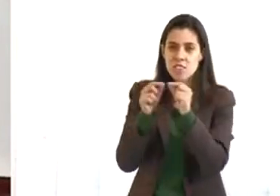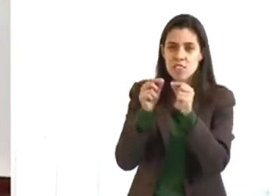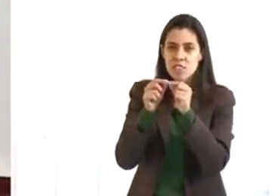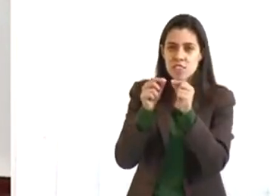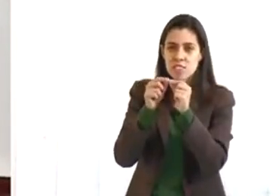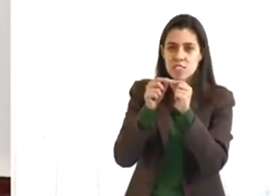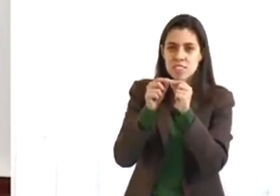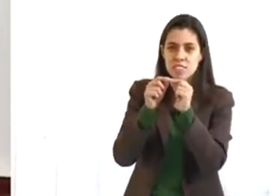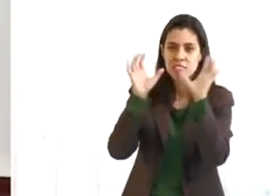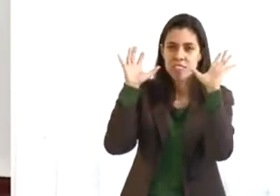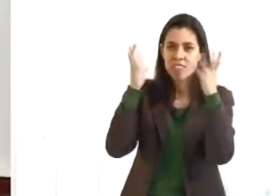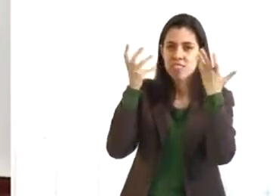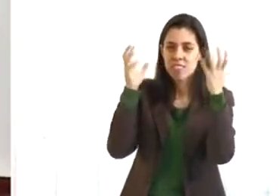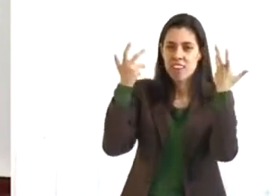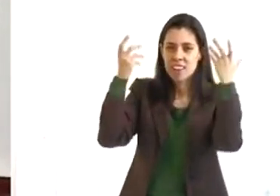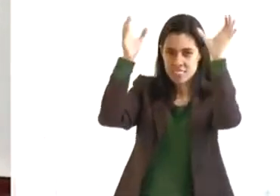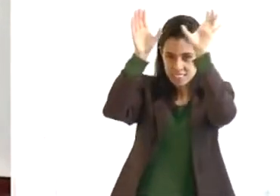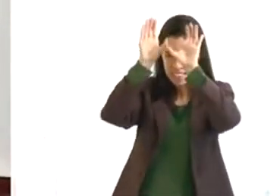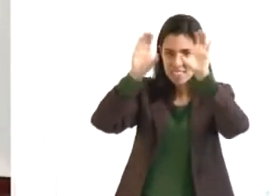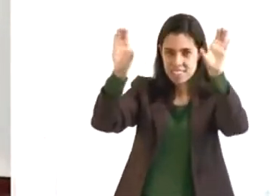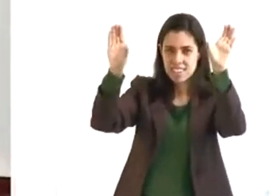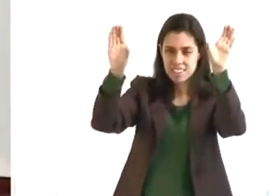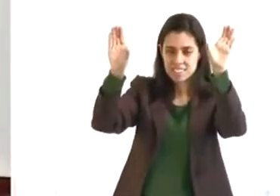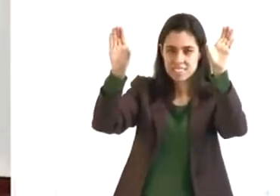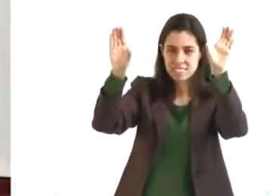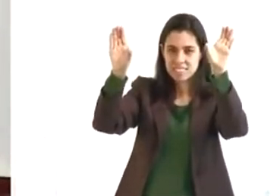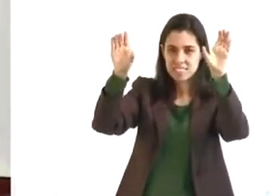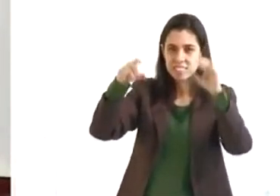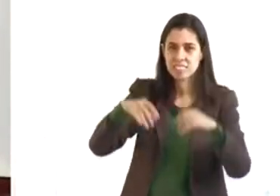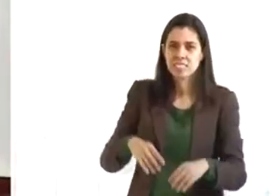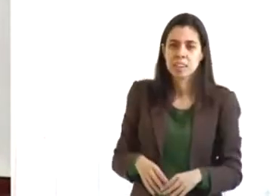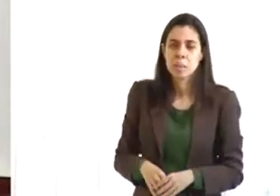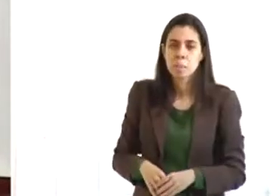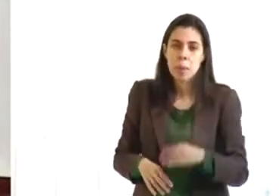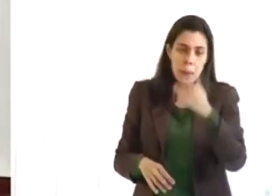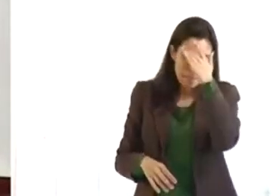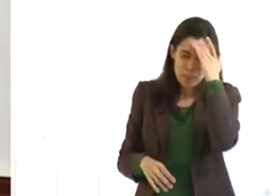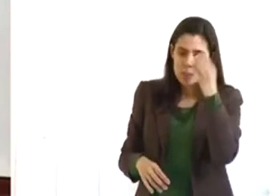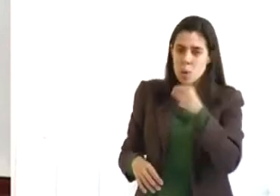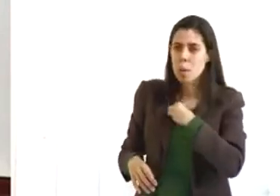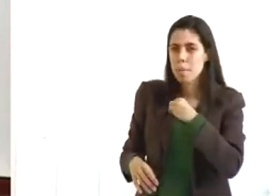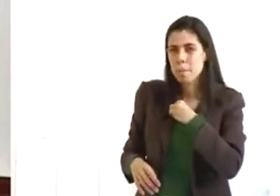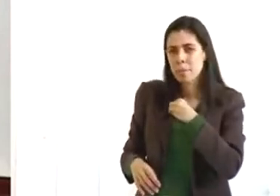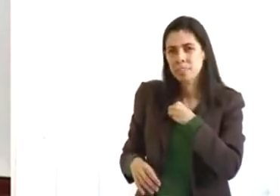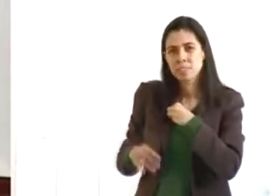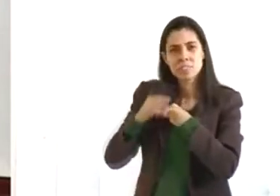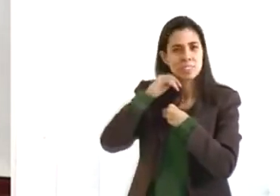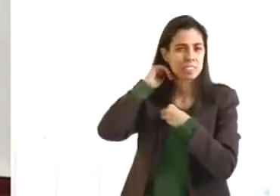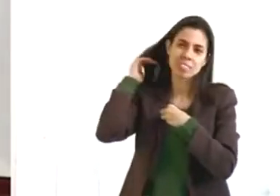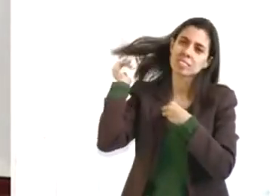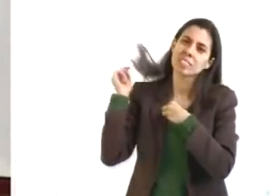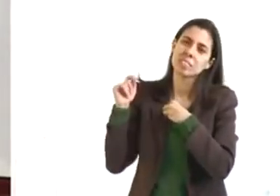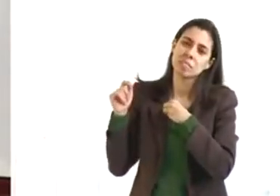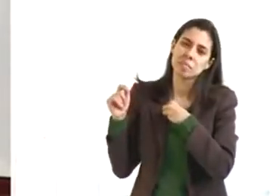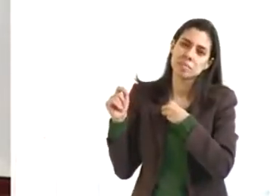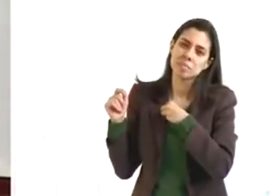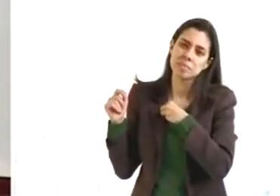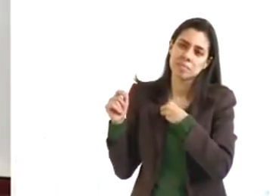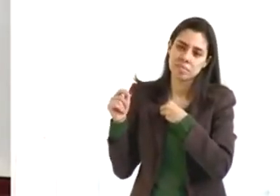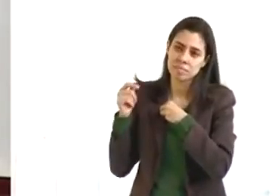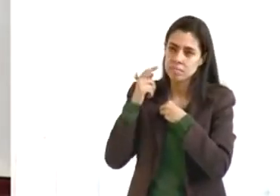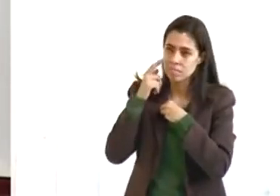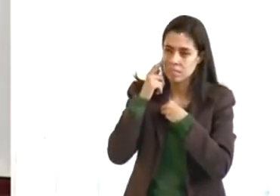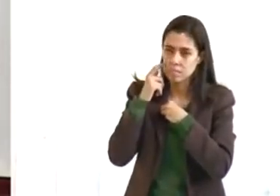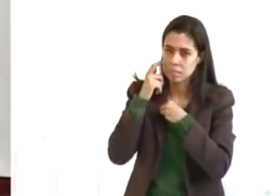coração regenerado e transformado, também experimenta júbilo. Pode imaginar esse homem agora na carruagem, indo ao encontro da